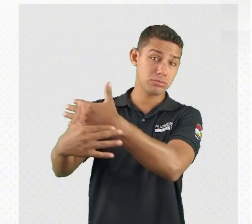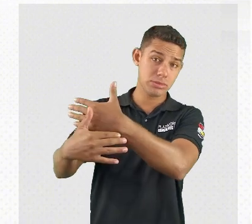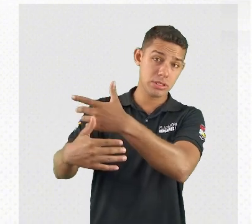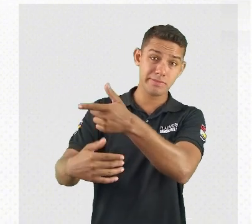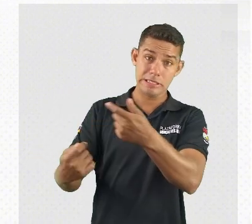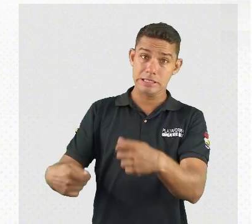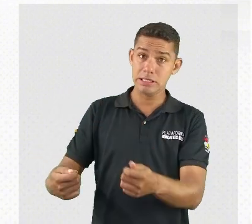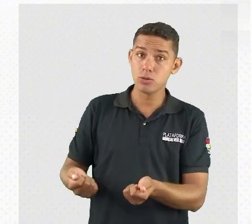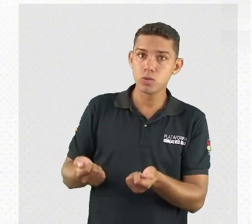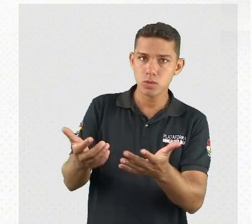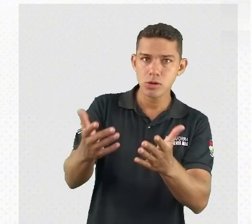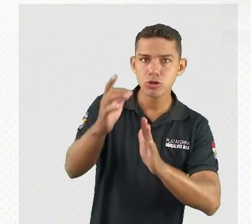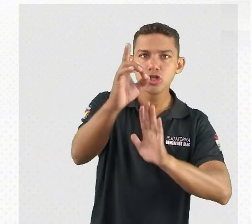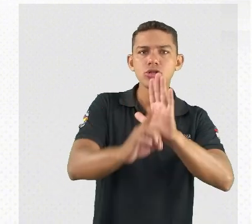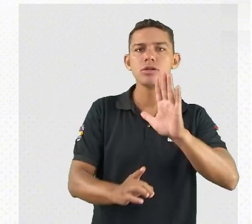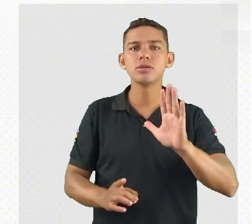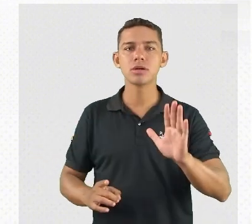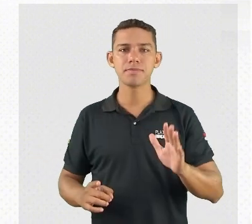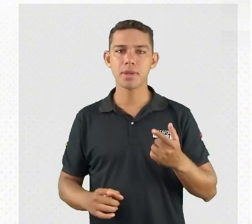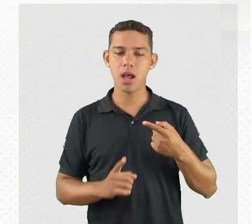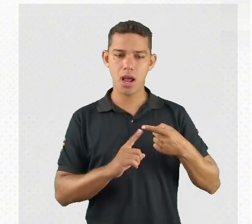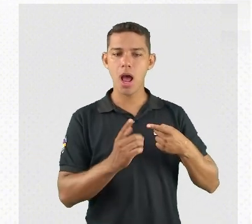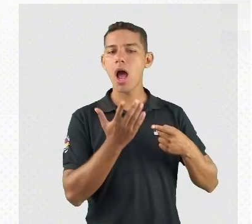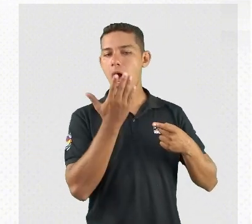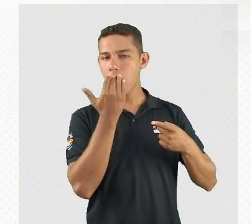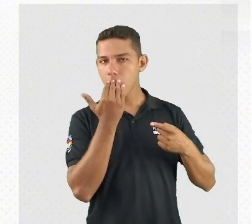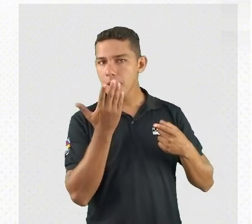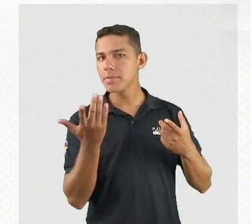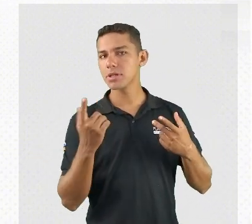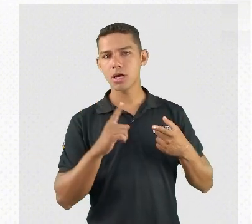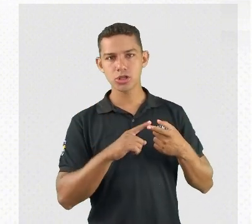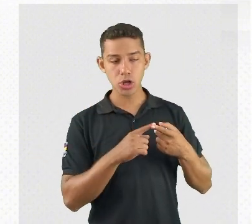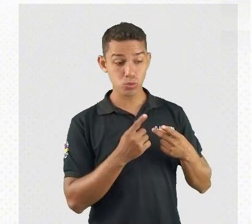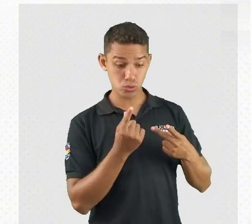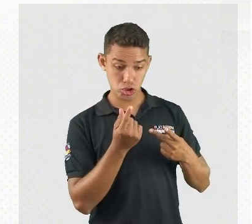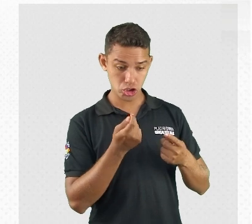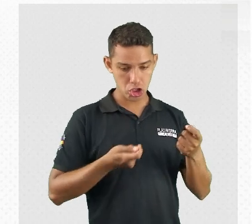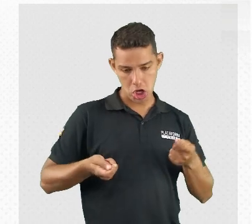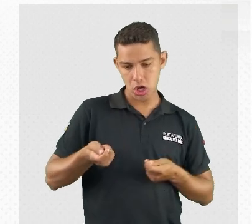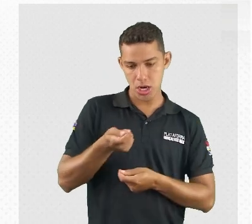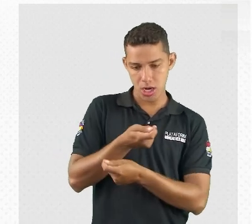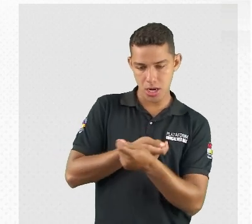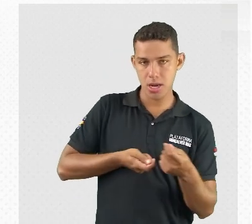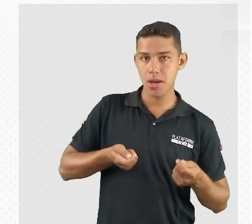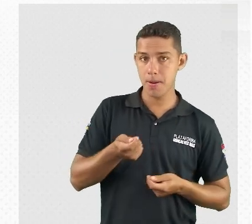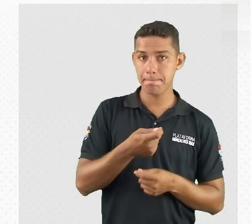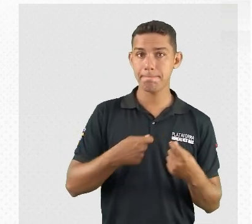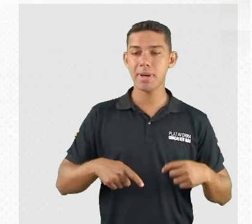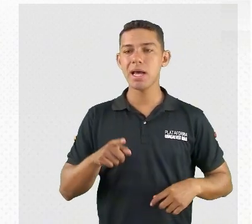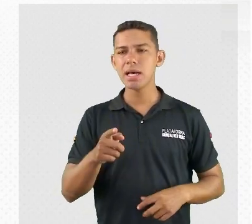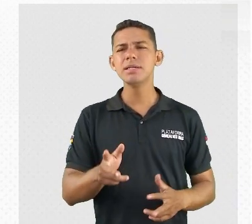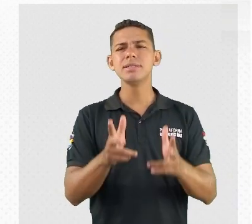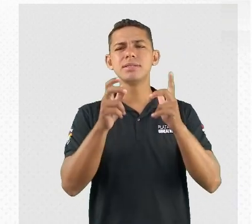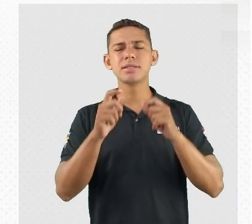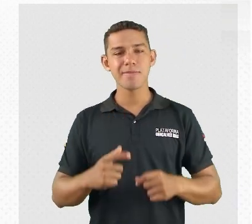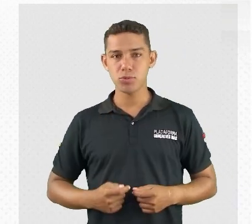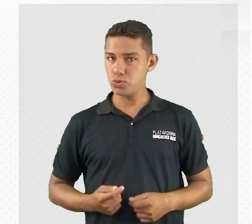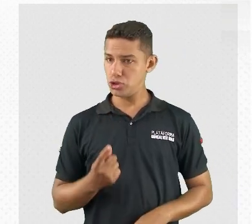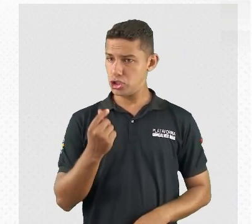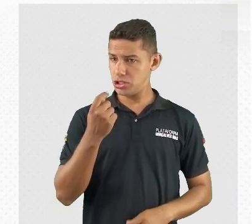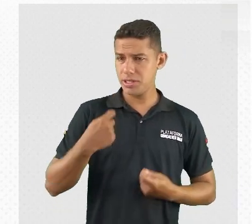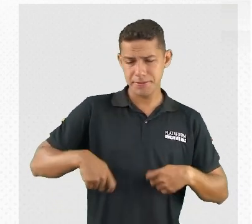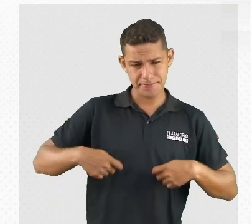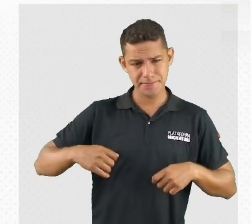deve garantir? A alimentação, né? No caso as manufaturas, o dinheiro necessário. E aqui percebam, o dinheiro